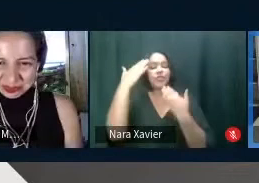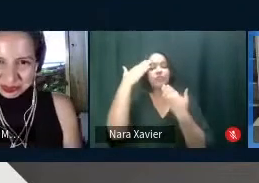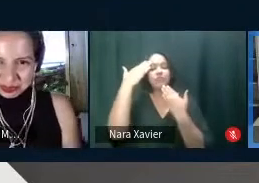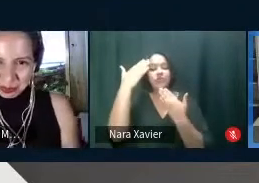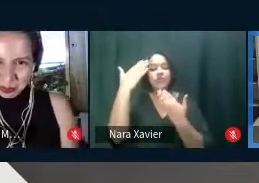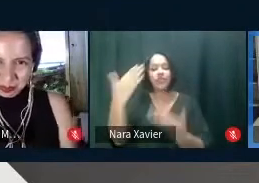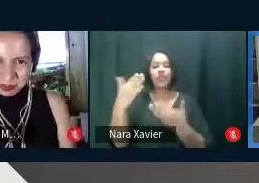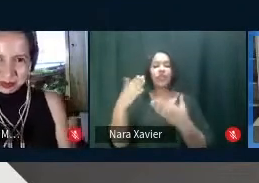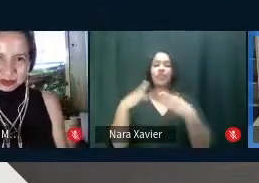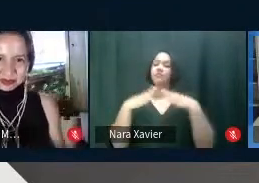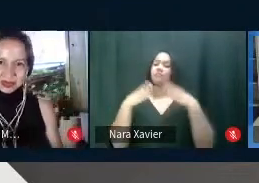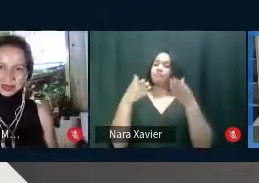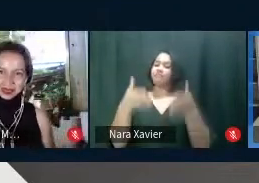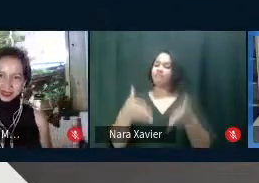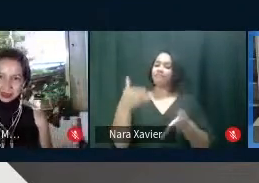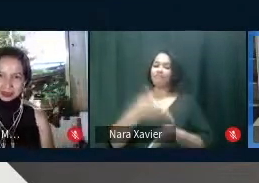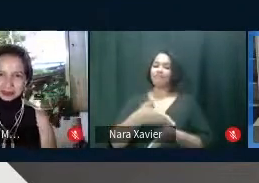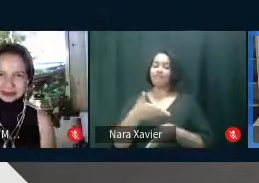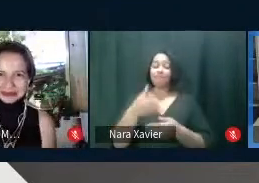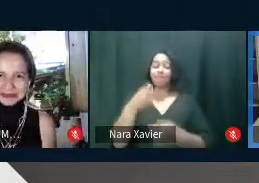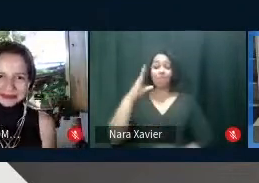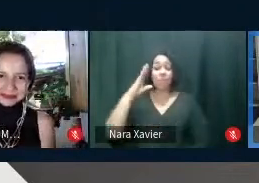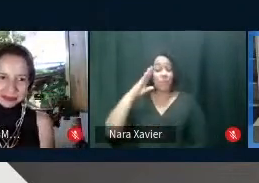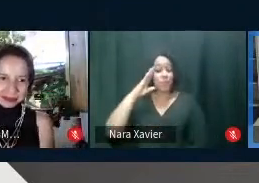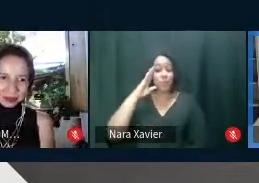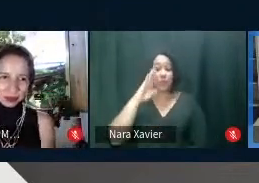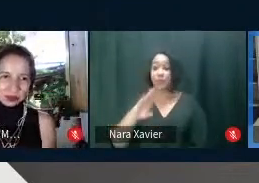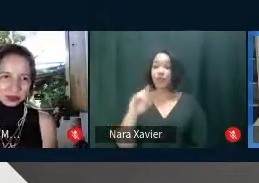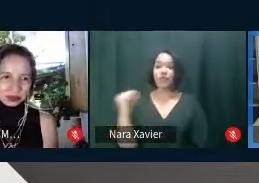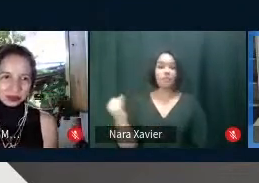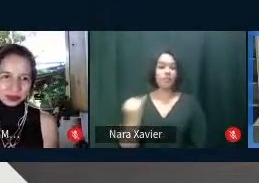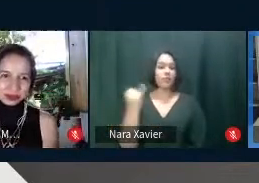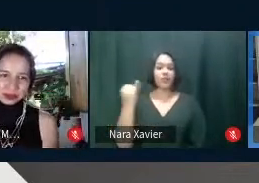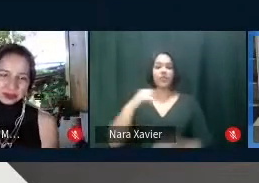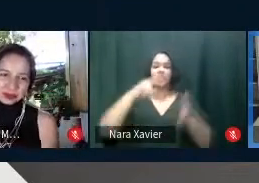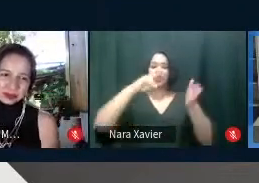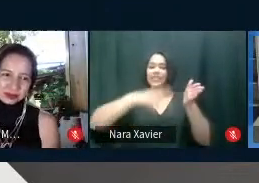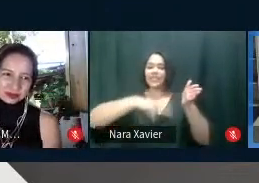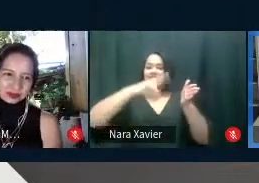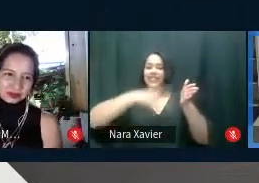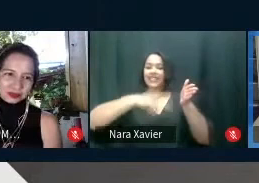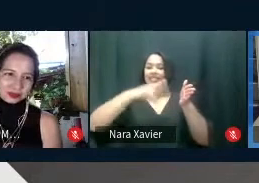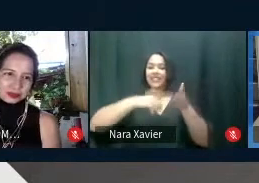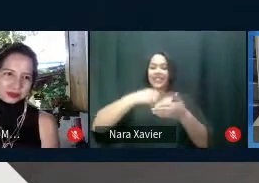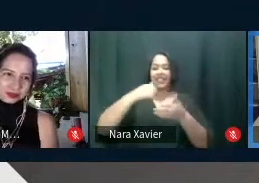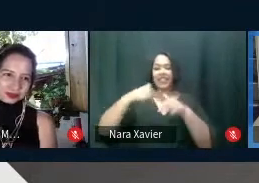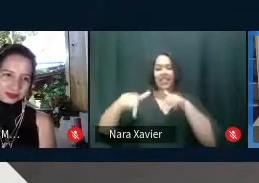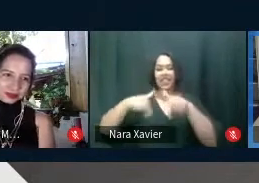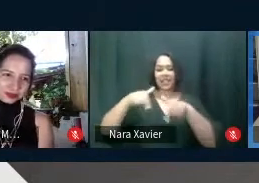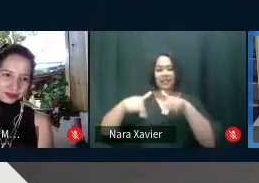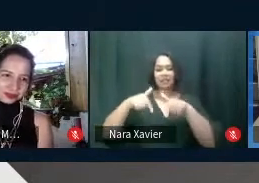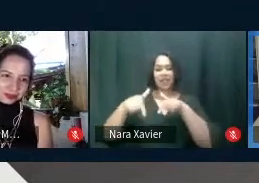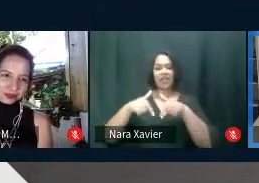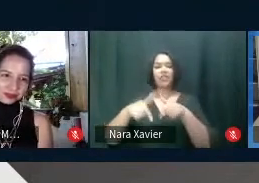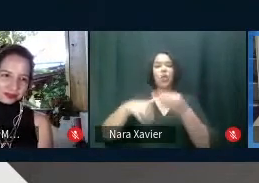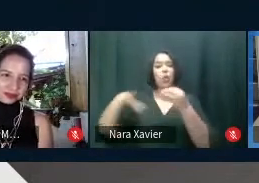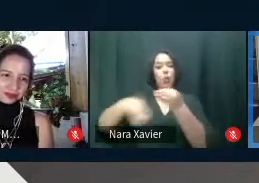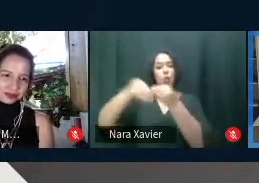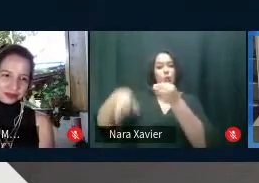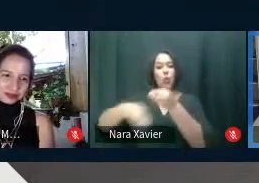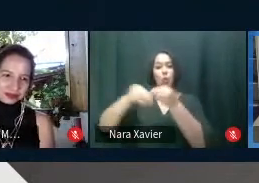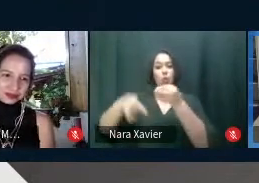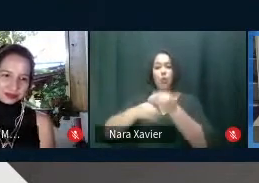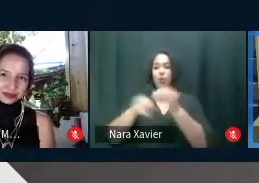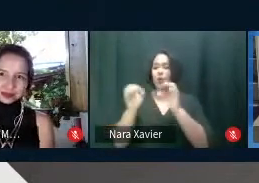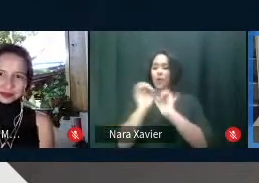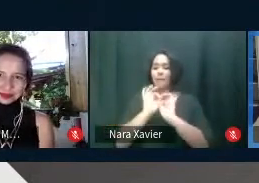pela participação e principalmente pela leitura do trabalho, e as suas contribuições também são muito caras